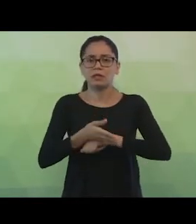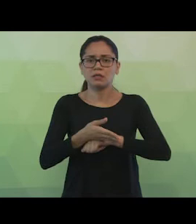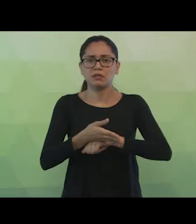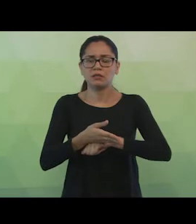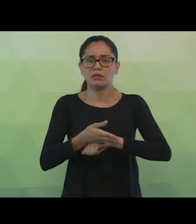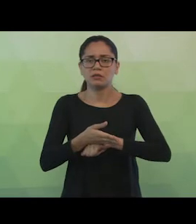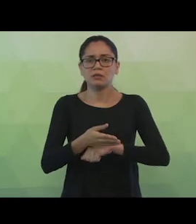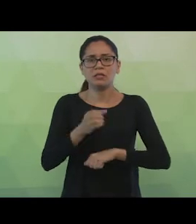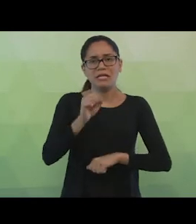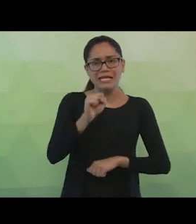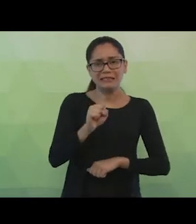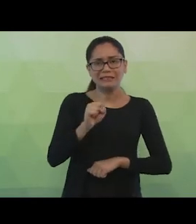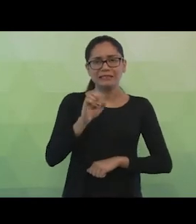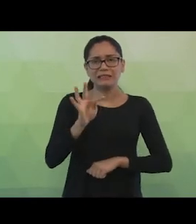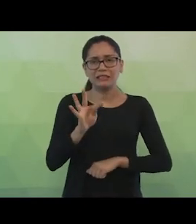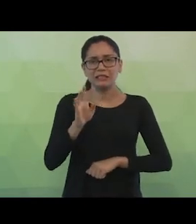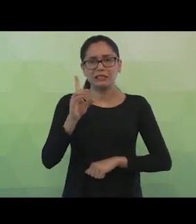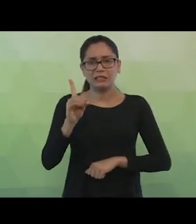é a